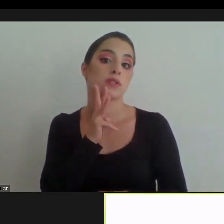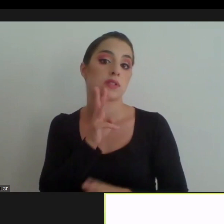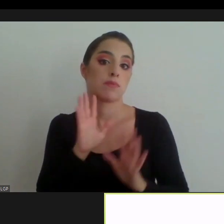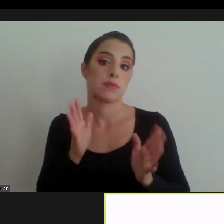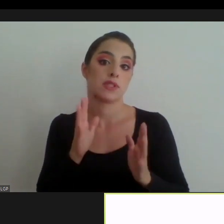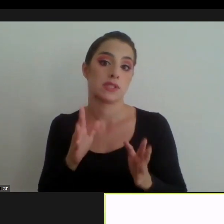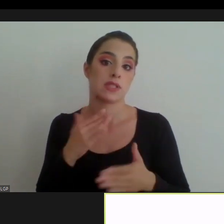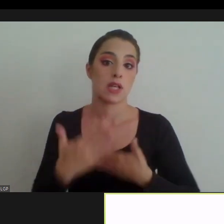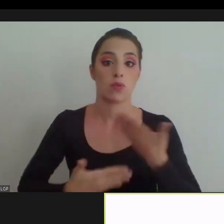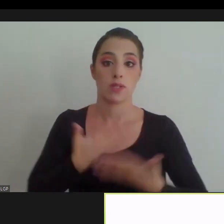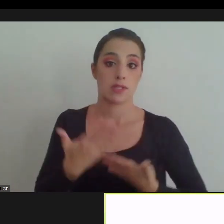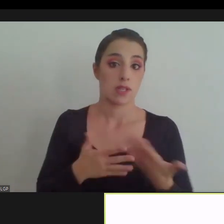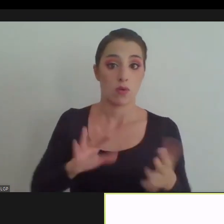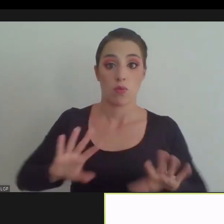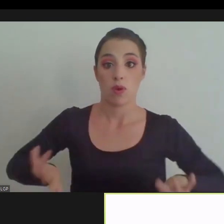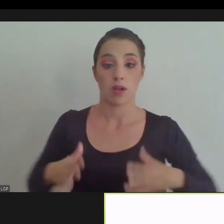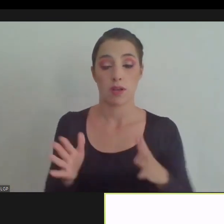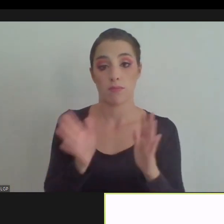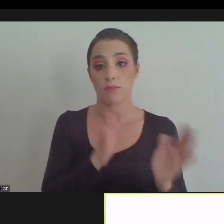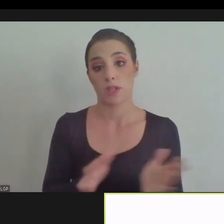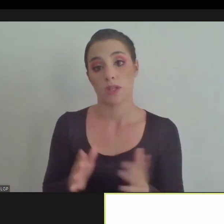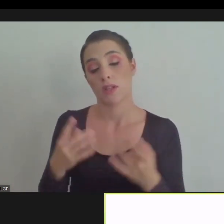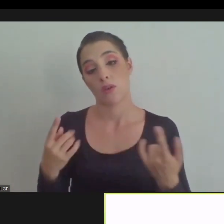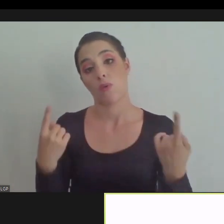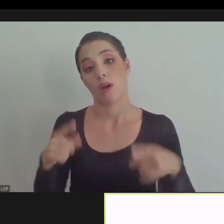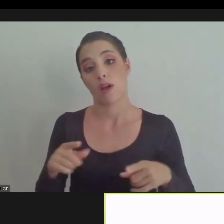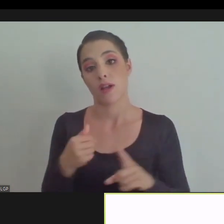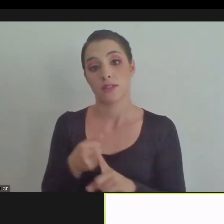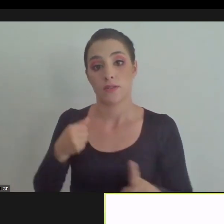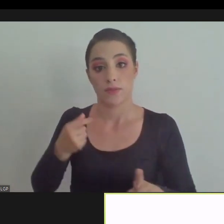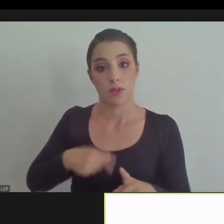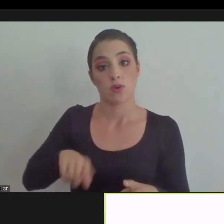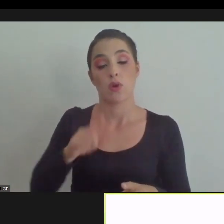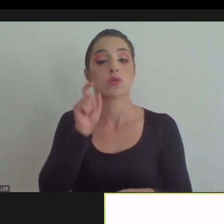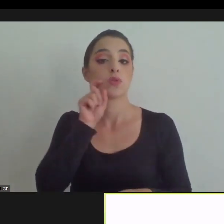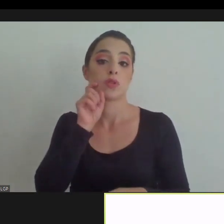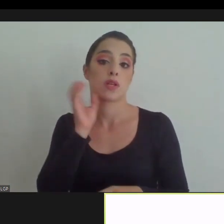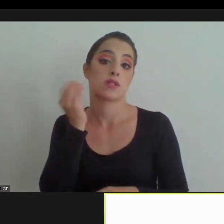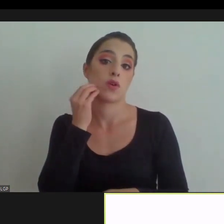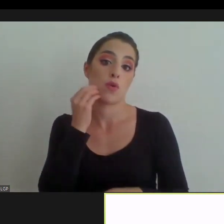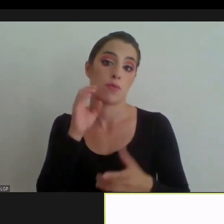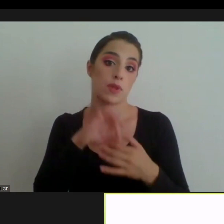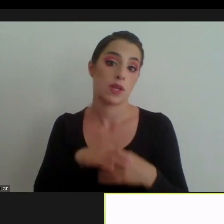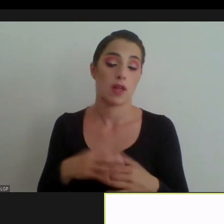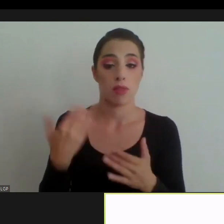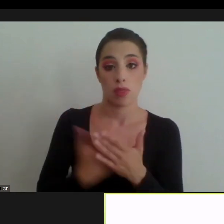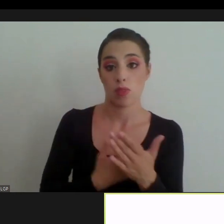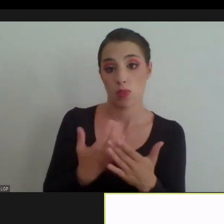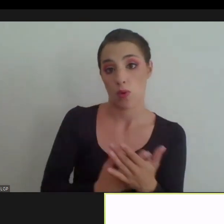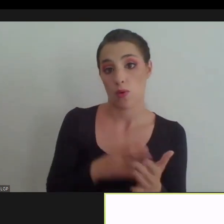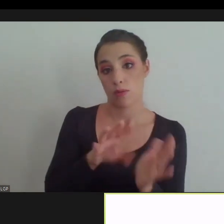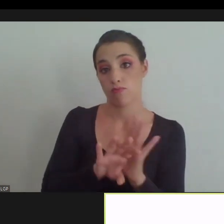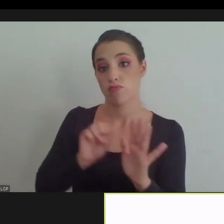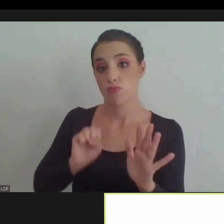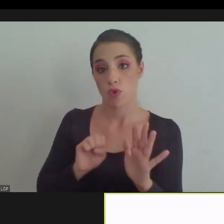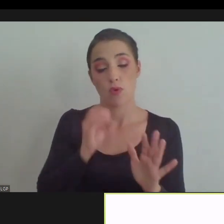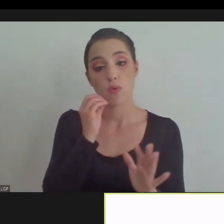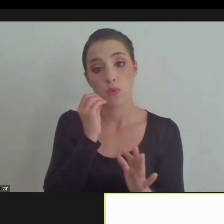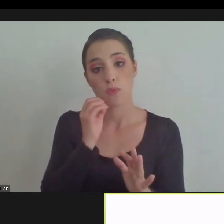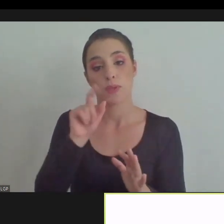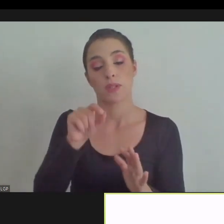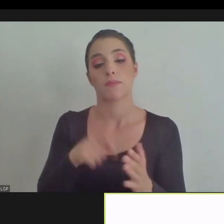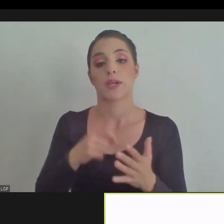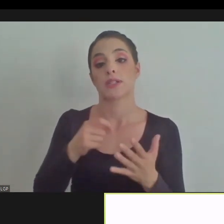uma atualização. Então surgiu o desafio de garantirmos a segurança dos dados e até a